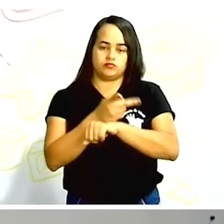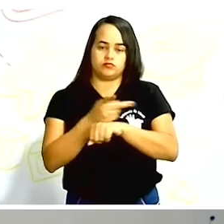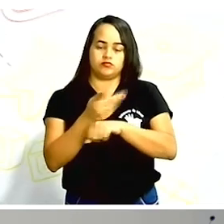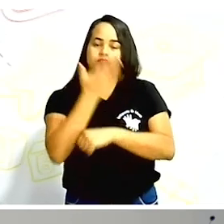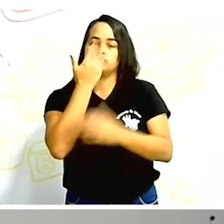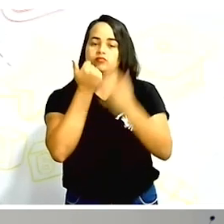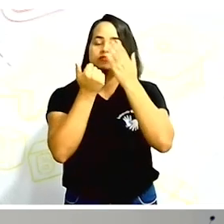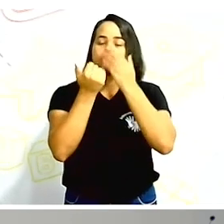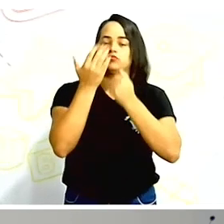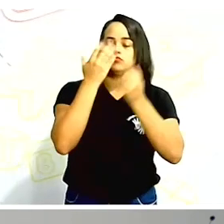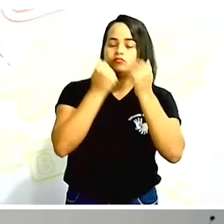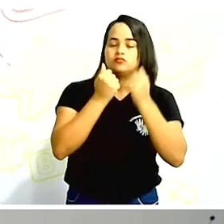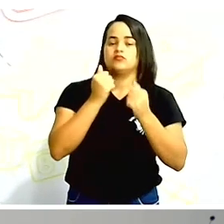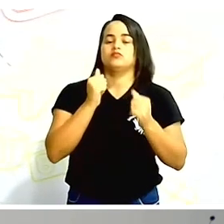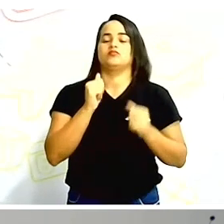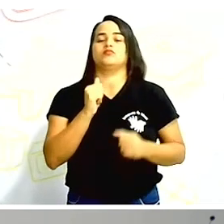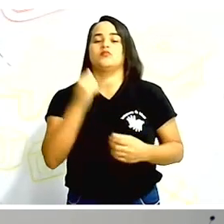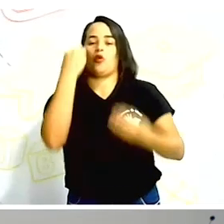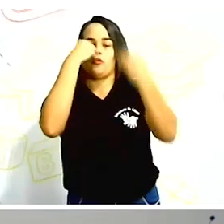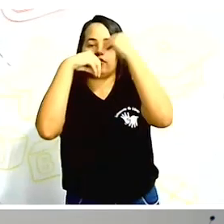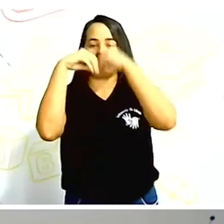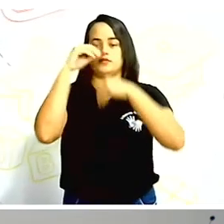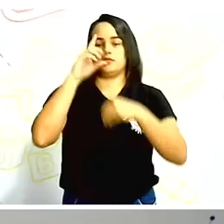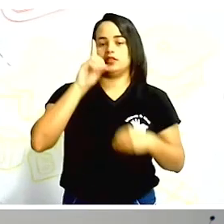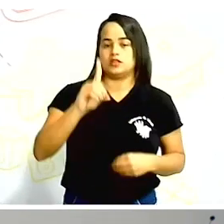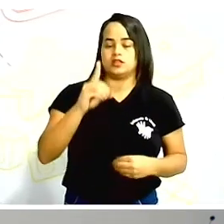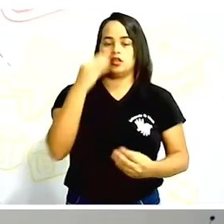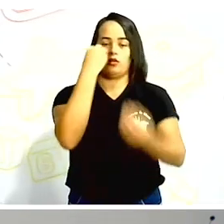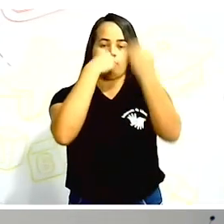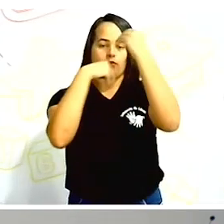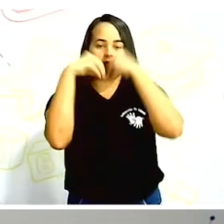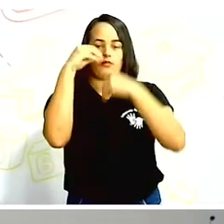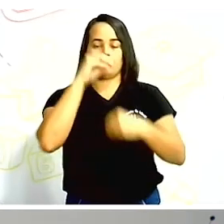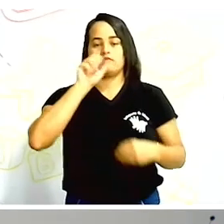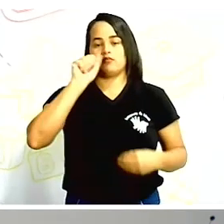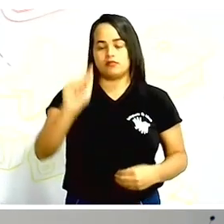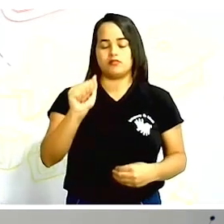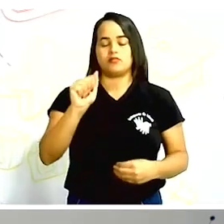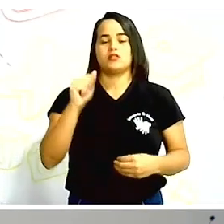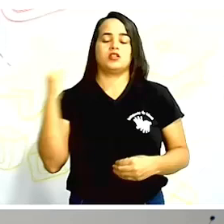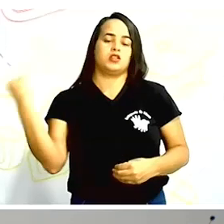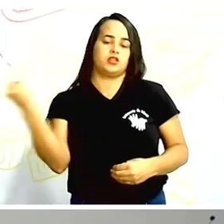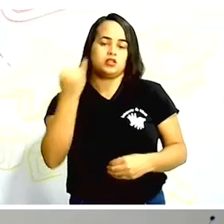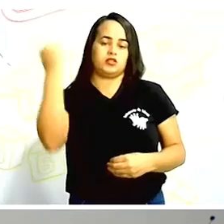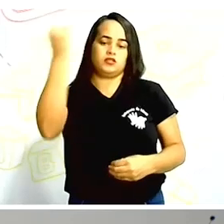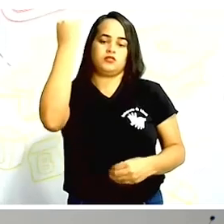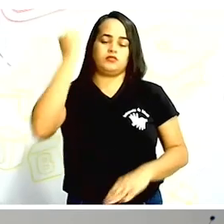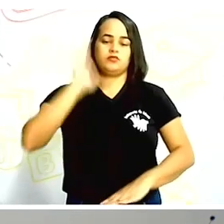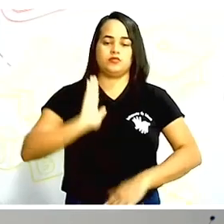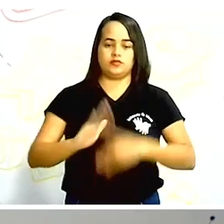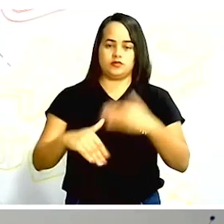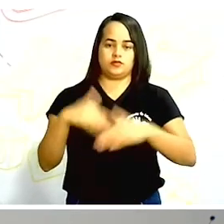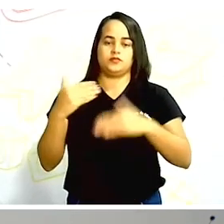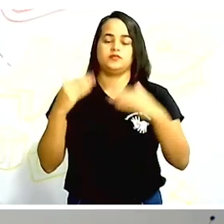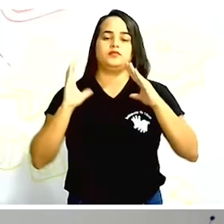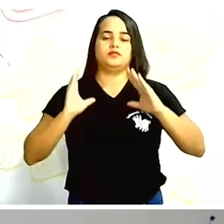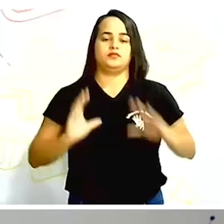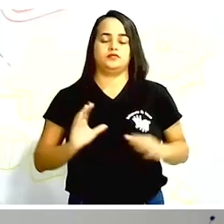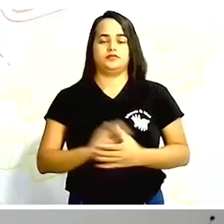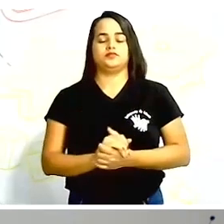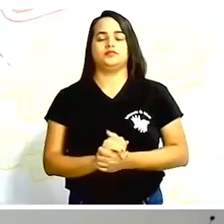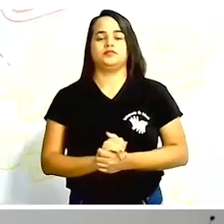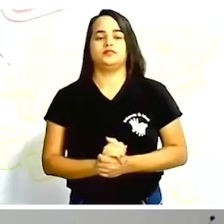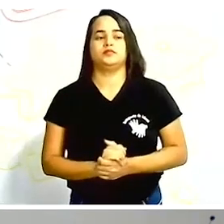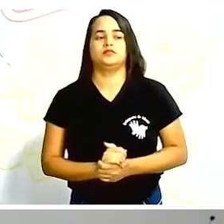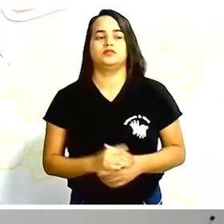que é rico em vitamina D, em vitamina A, para fortalecer a nossa testosterona, que é importante para o nosso desenvolvimento.